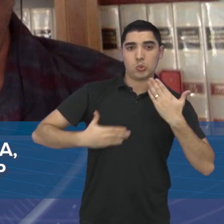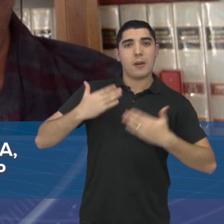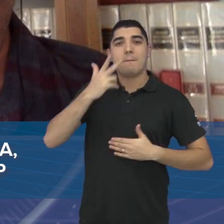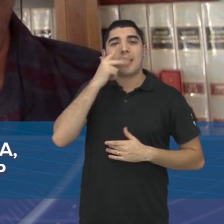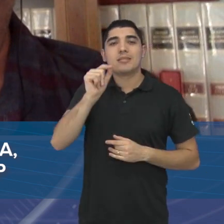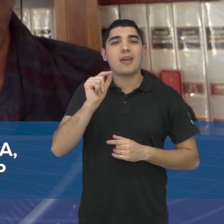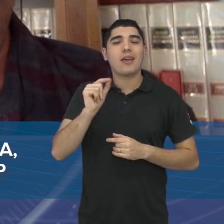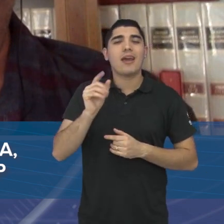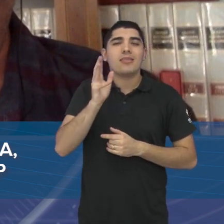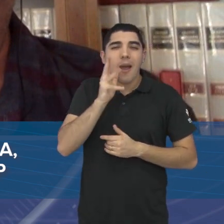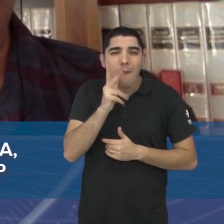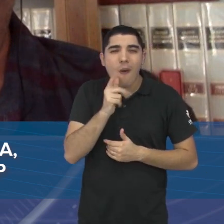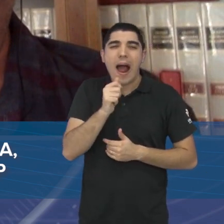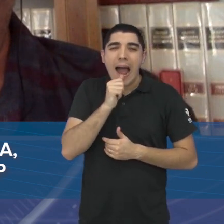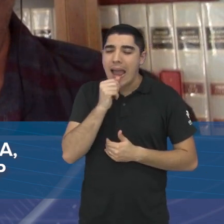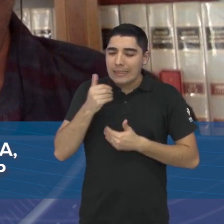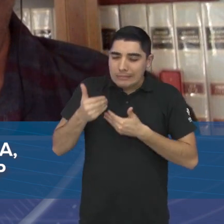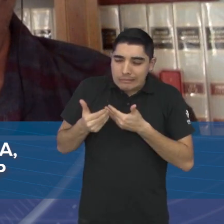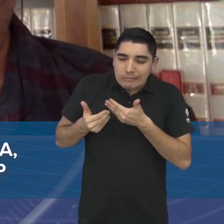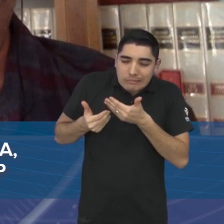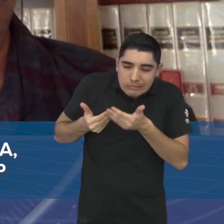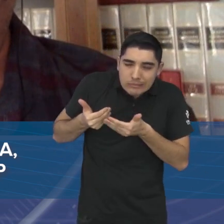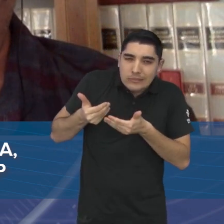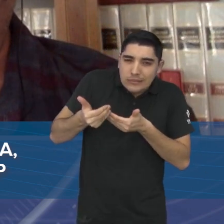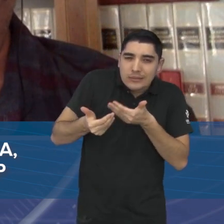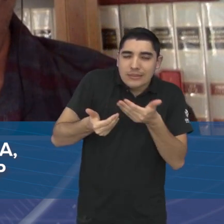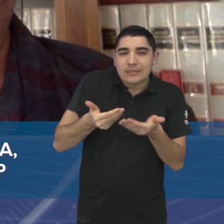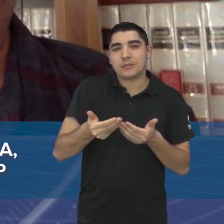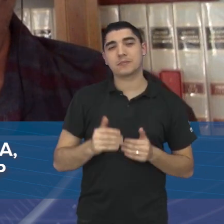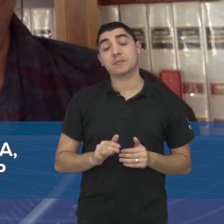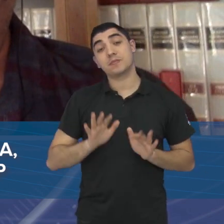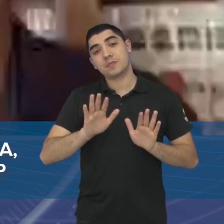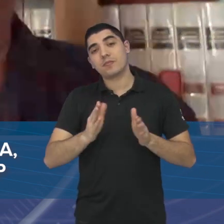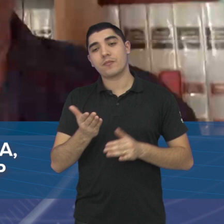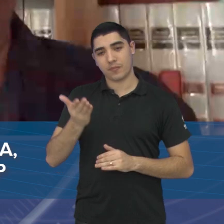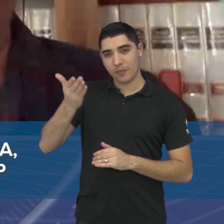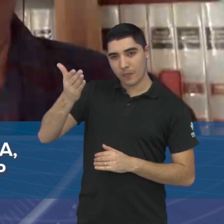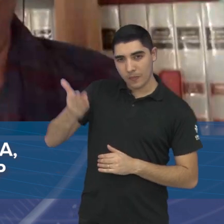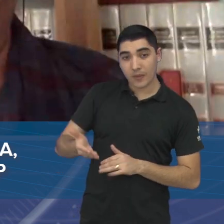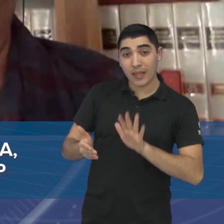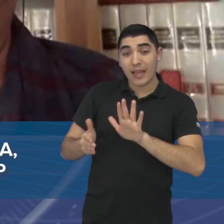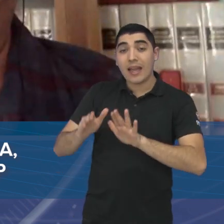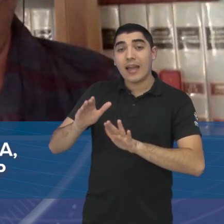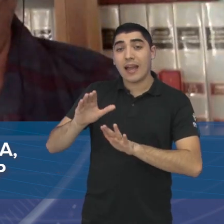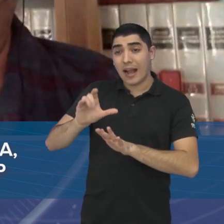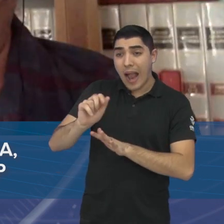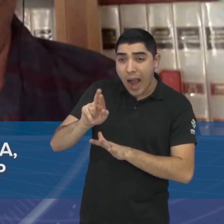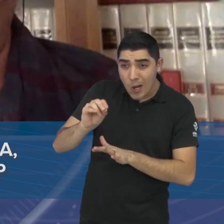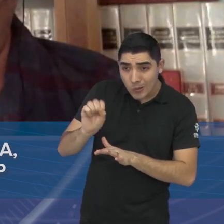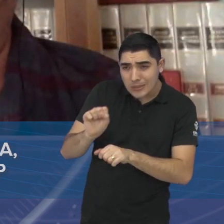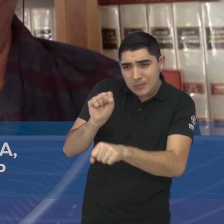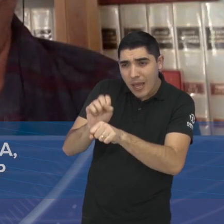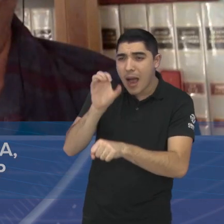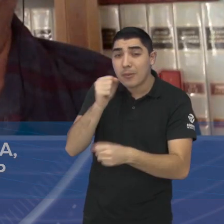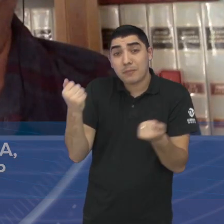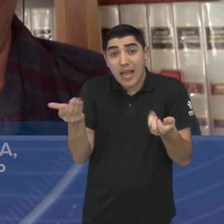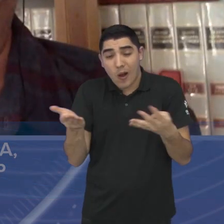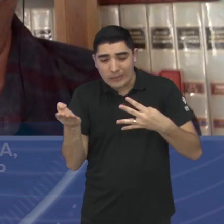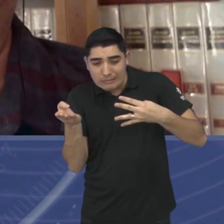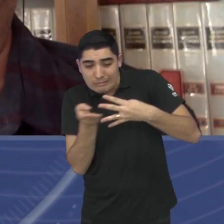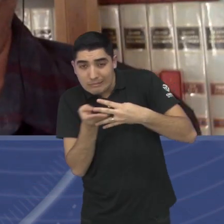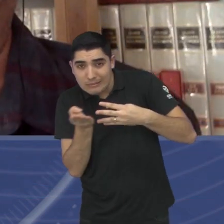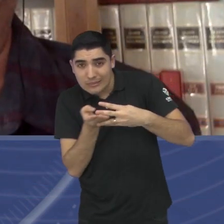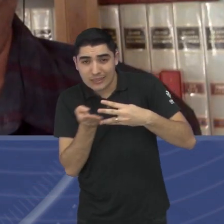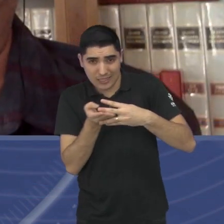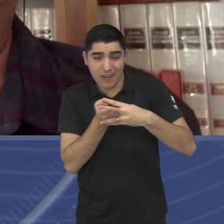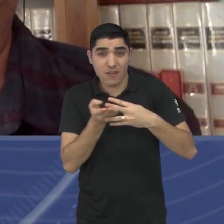surpreendidos. Então, é um trabalho formiguinha ainda, né? Novo para todo mundo. Bom, professor, eu já passo a palavra para o senhor. Eu só preciso chamar